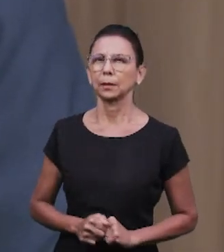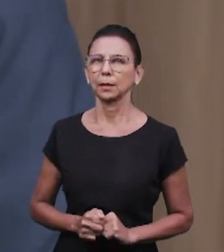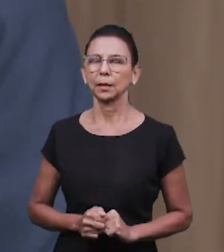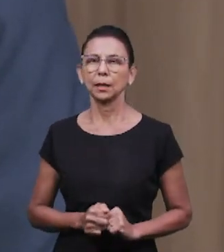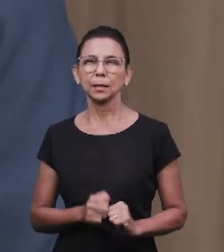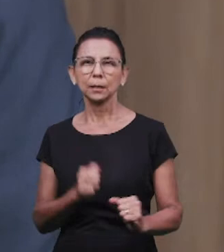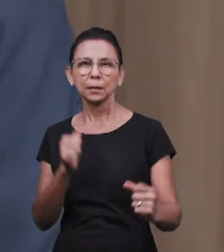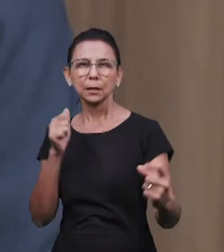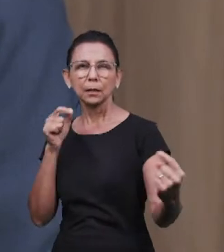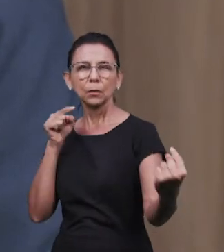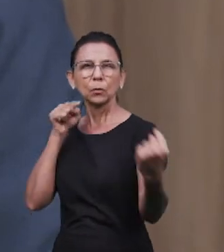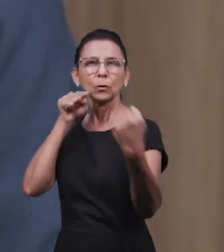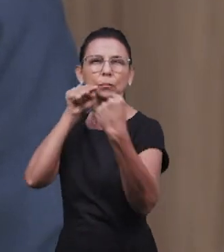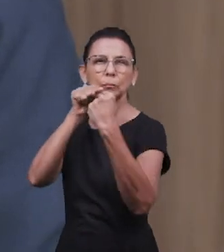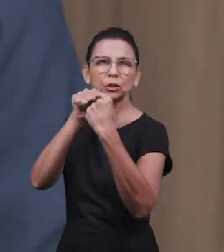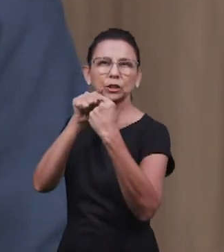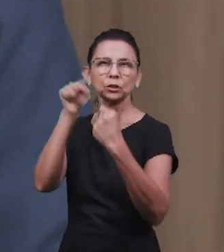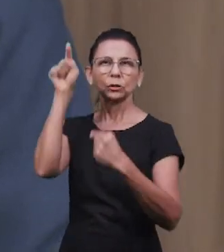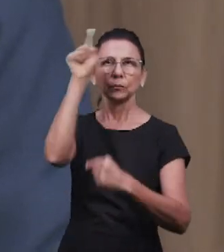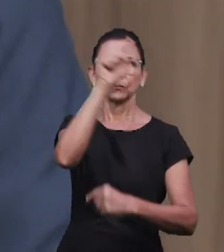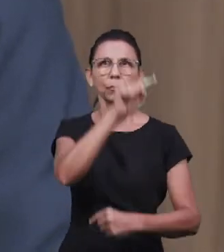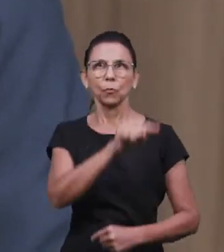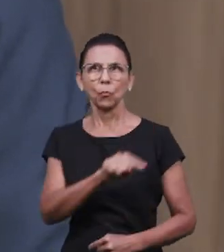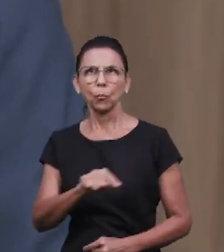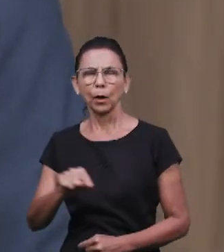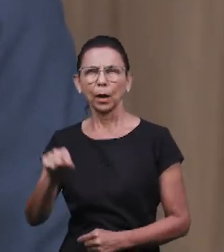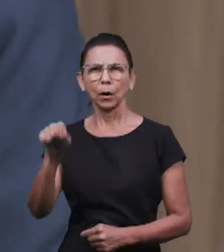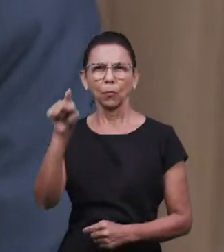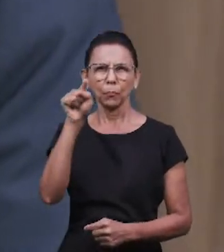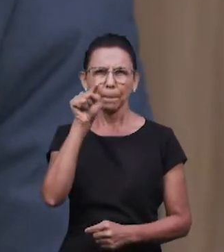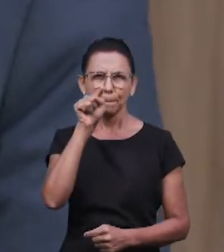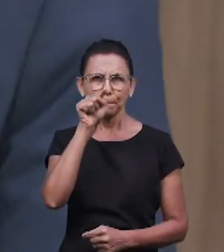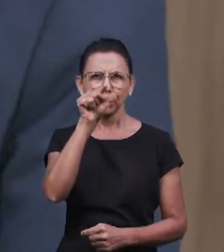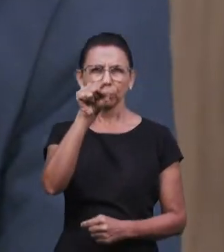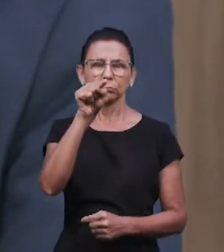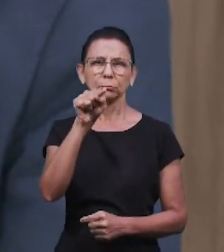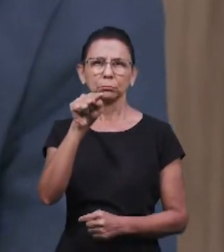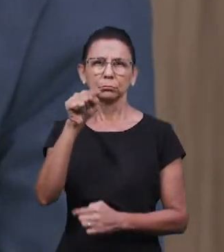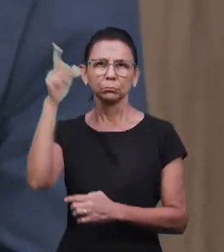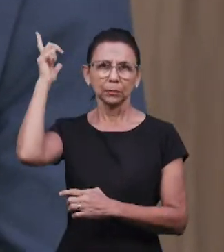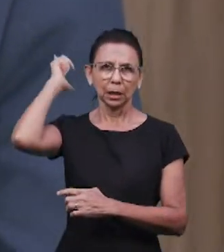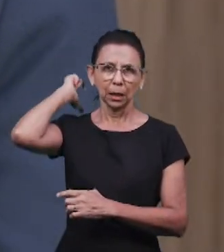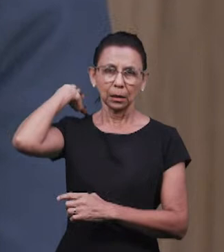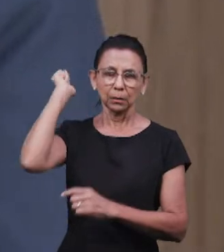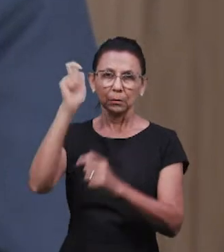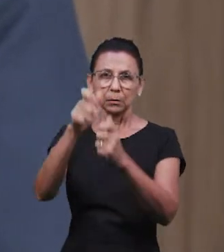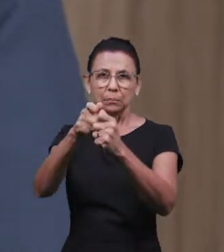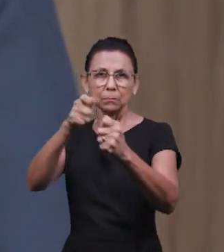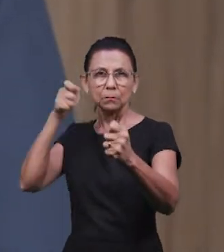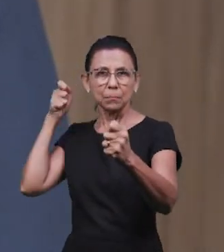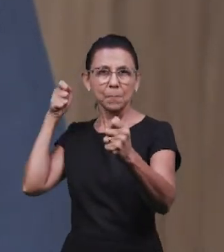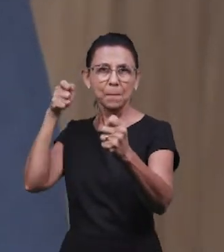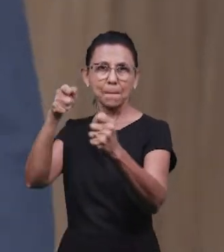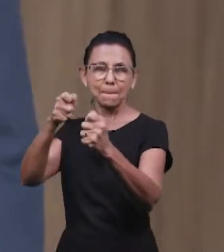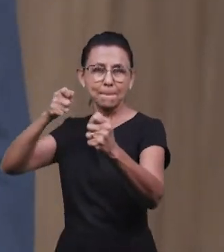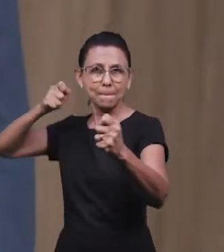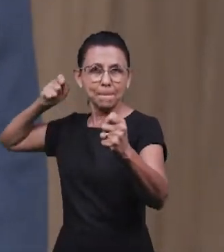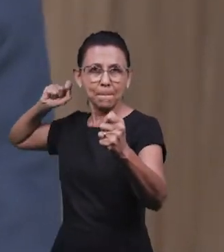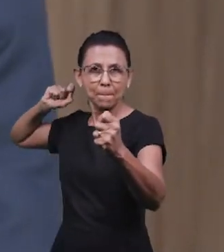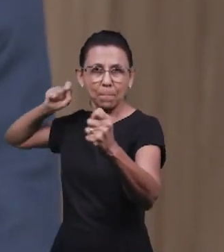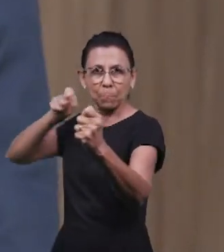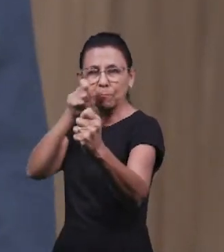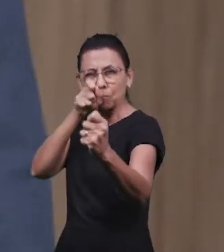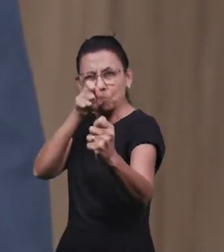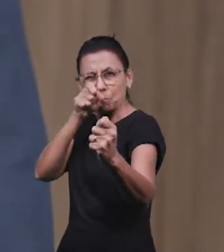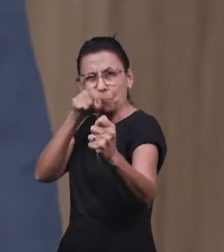procura acertar a flecha no lugar certo, né? Tem que ter um alvo, um objetivo. Você não pode jogar uma flecha de qualquer jeito. Você tem um objetivo, aonde você quer